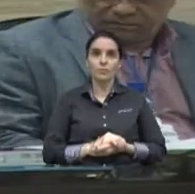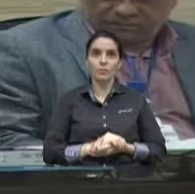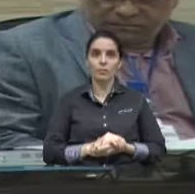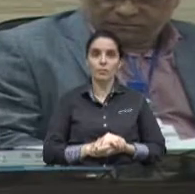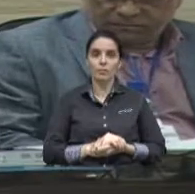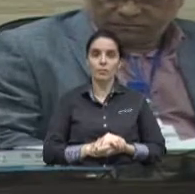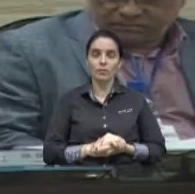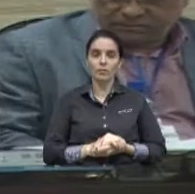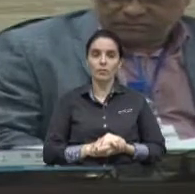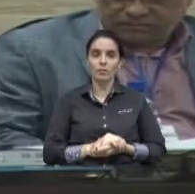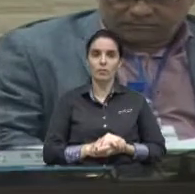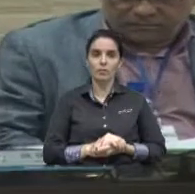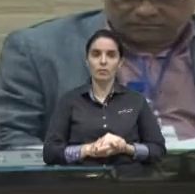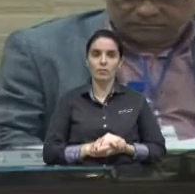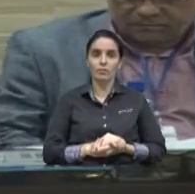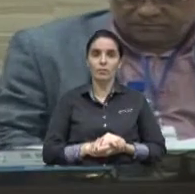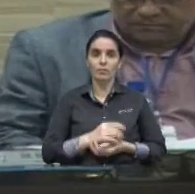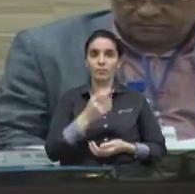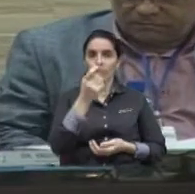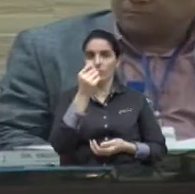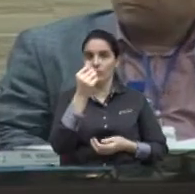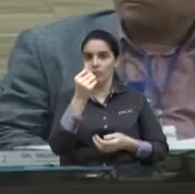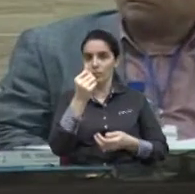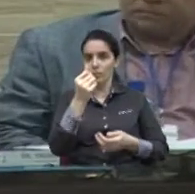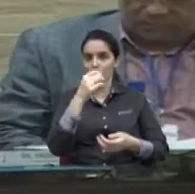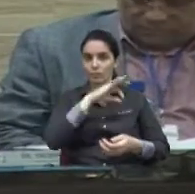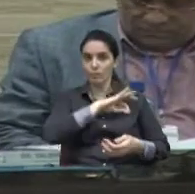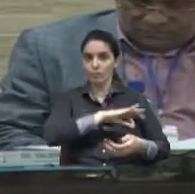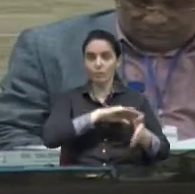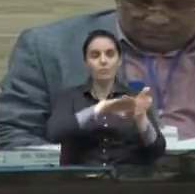E que o valor é descontado do salário.